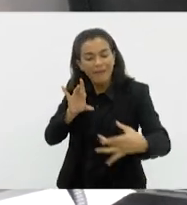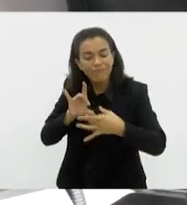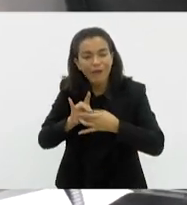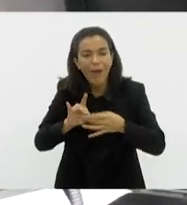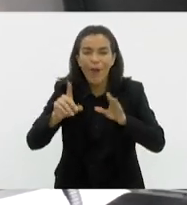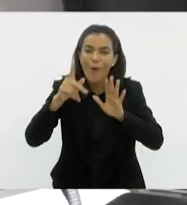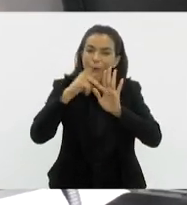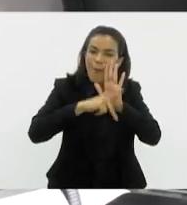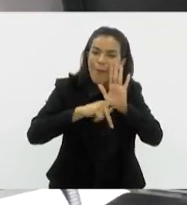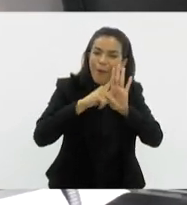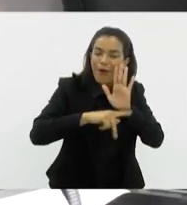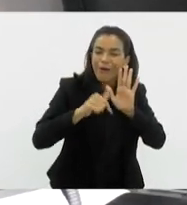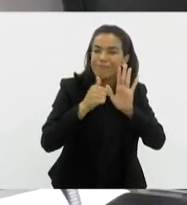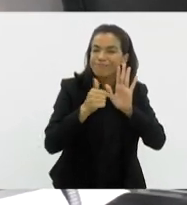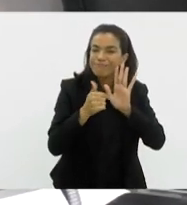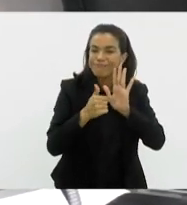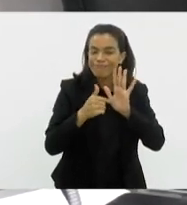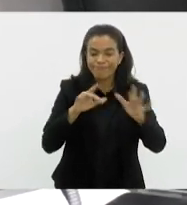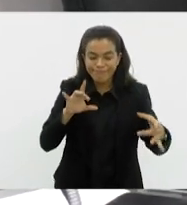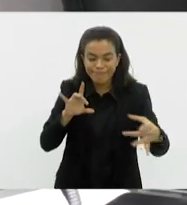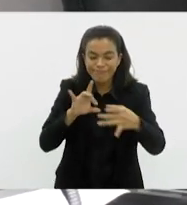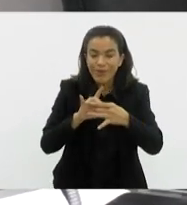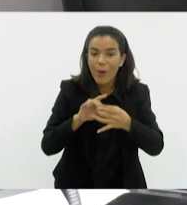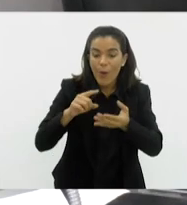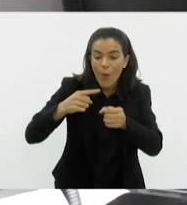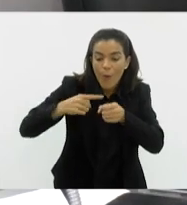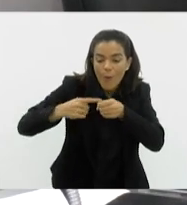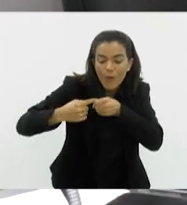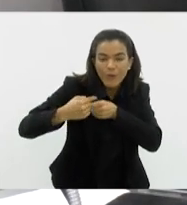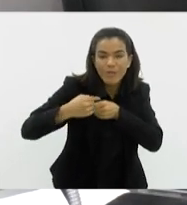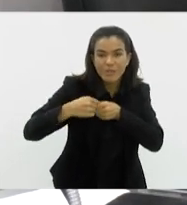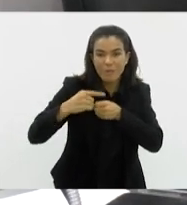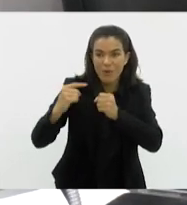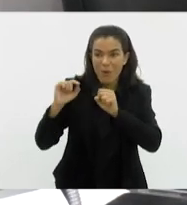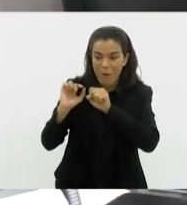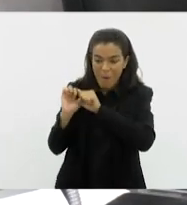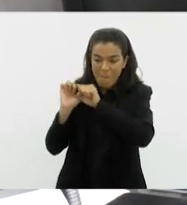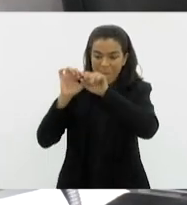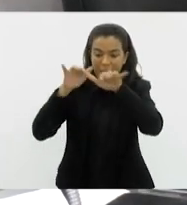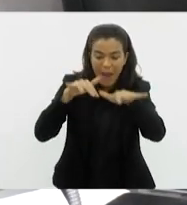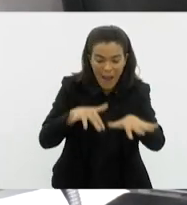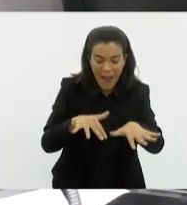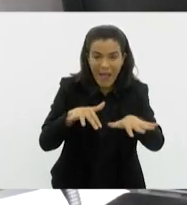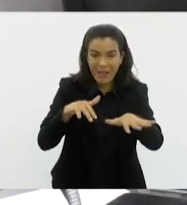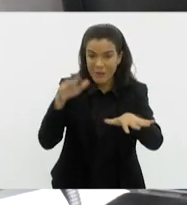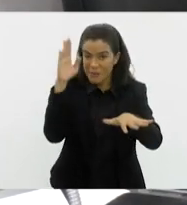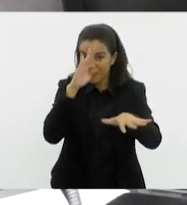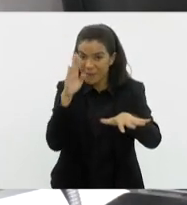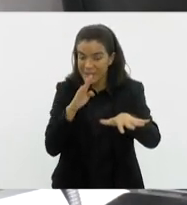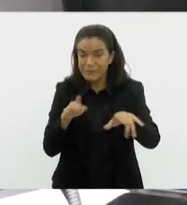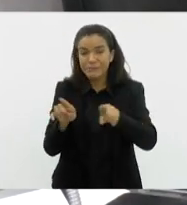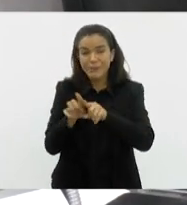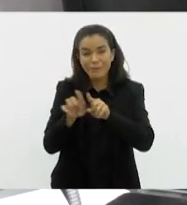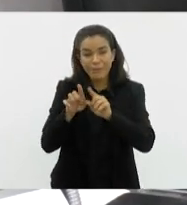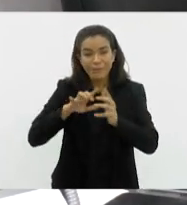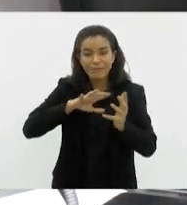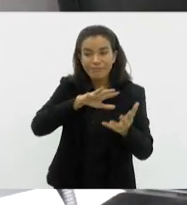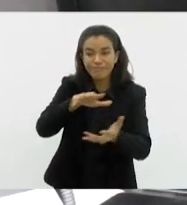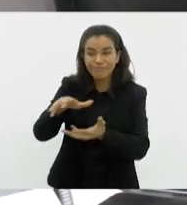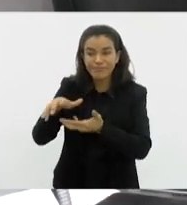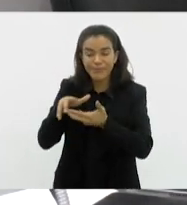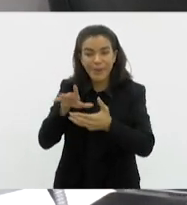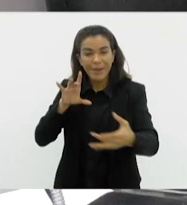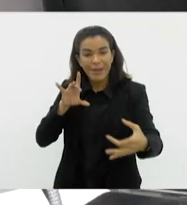o turismo, porque esses municípios passam a receber uma quantidade de praticantes do Brasil e do exterior, então é tentar conciliar uma